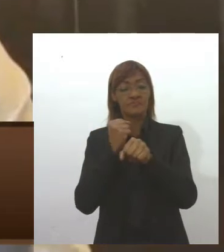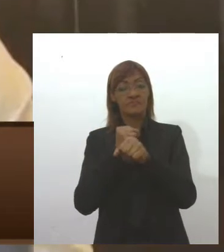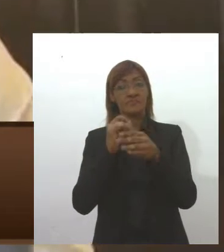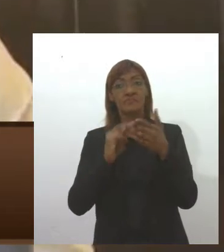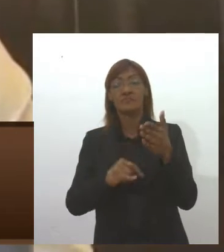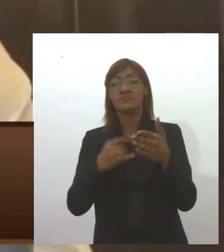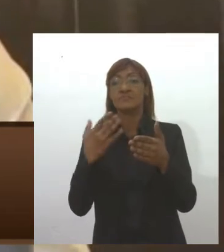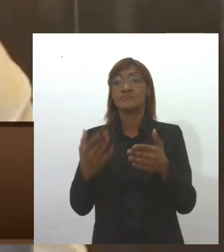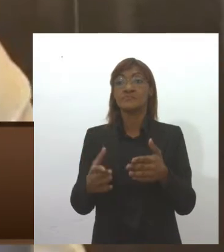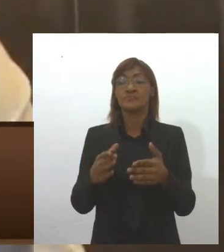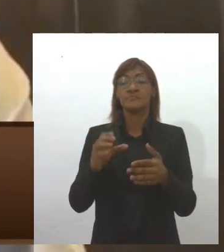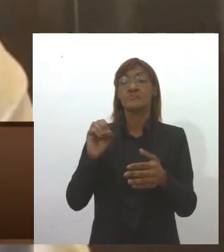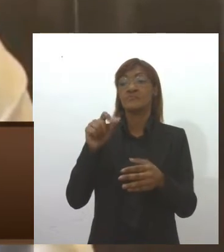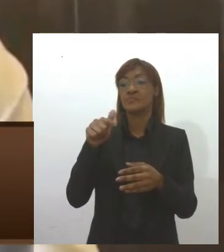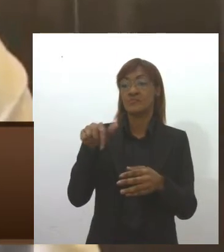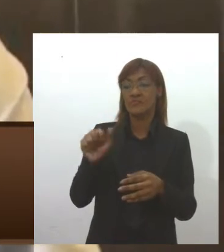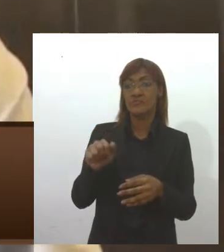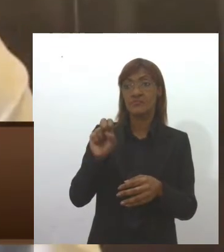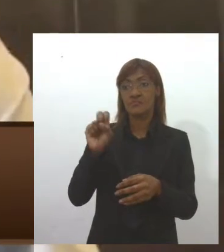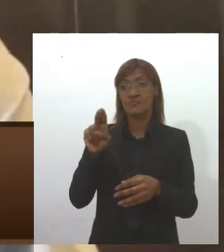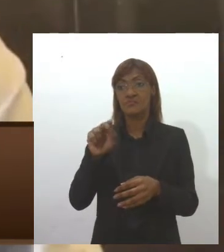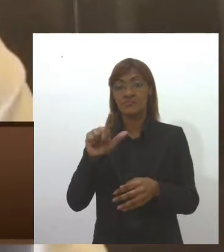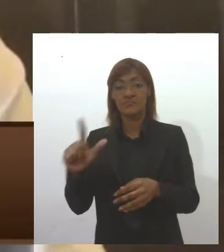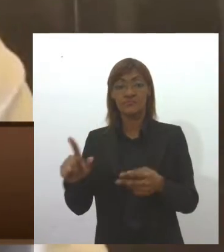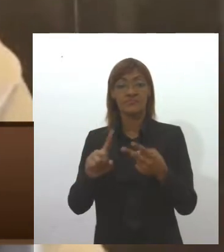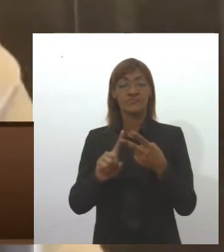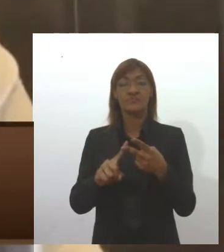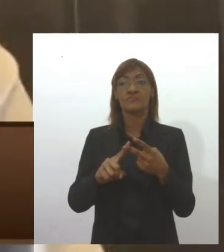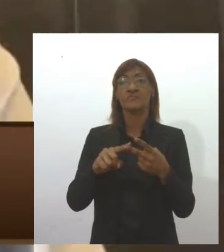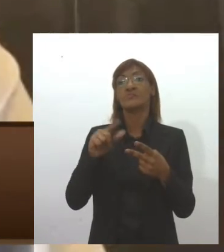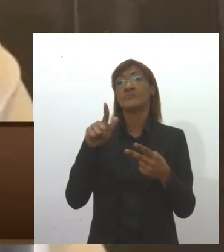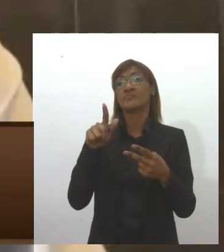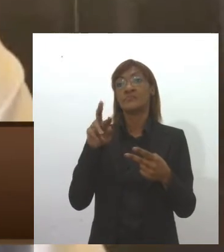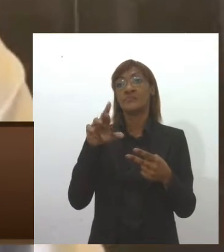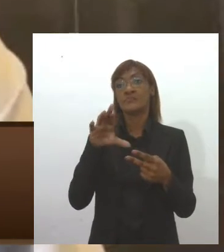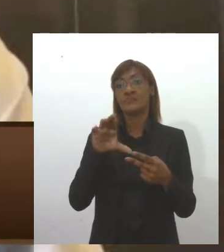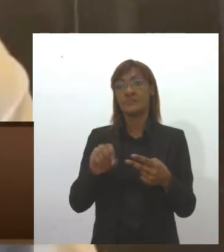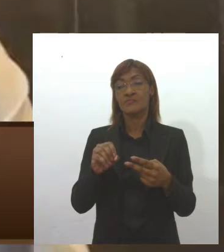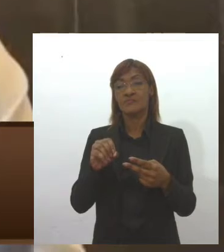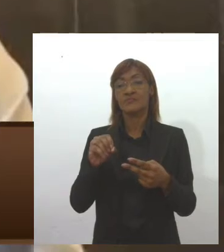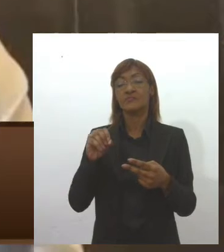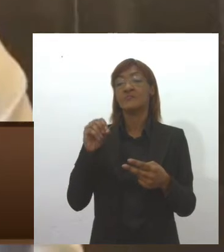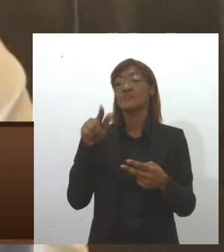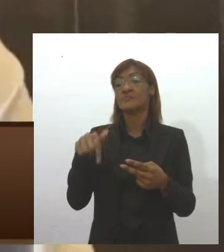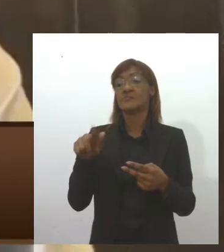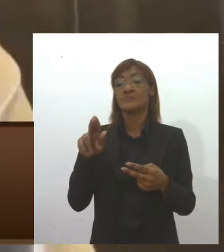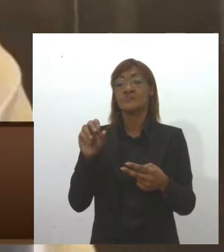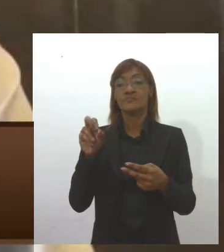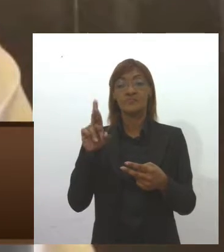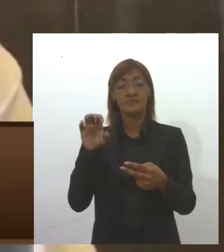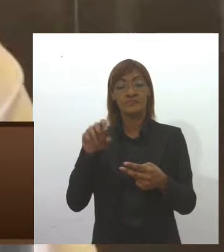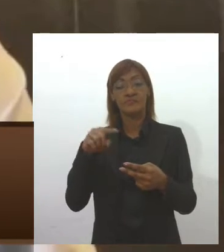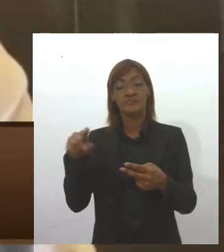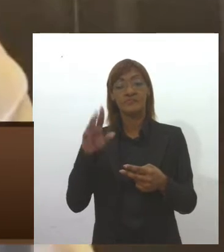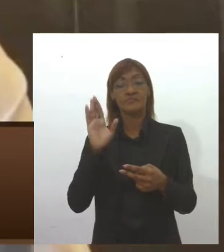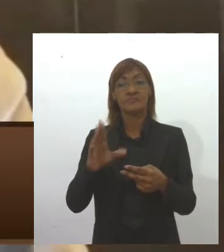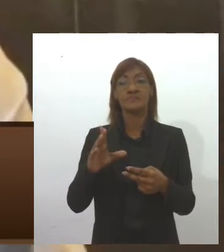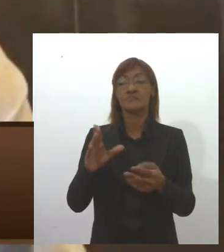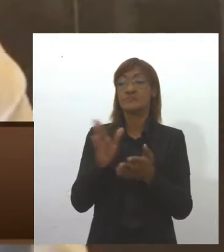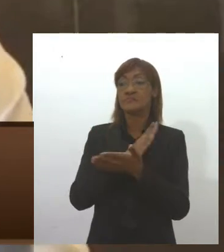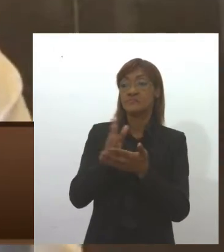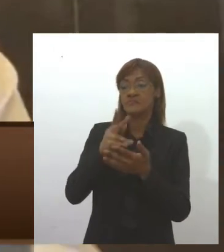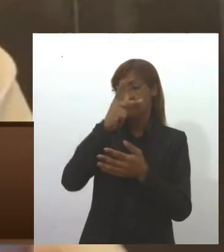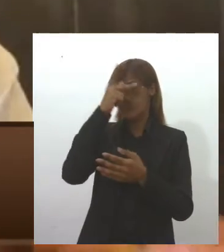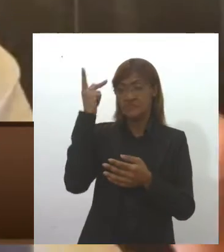temos a Coroa do Boré. Então, nós temos vários atrativos aqui que quem vem quer voltar. As pessoas ficam, assim, não conhecia, a gente não conhecia,